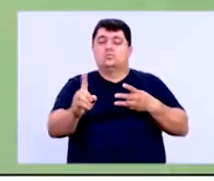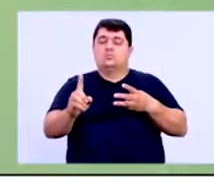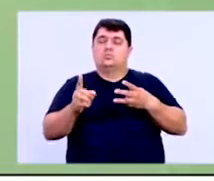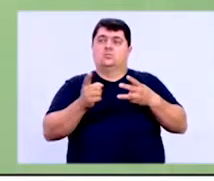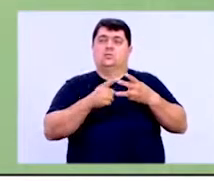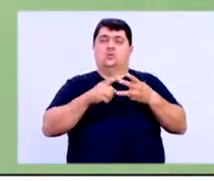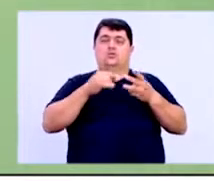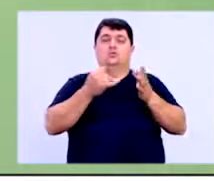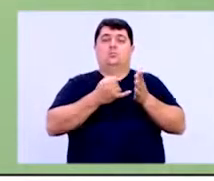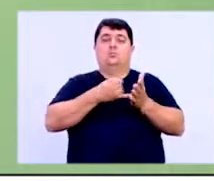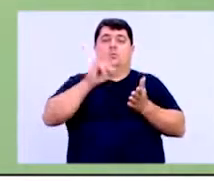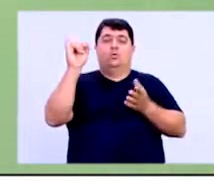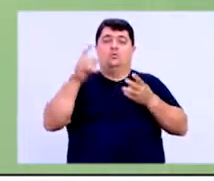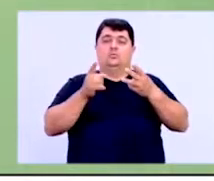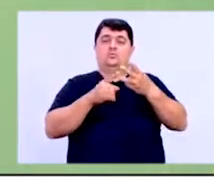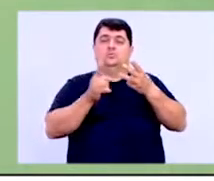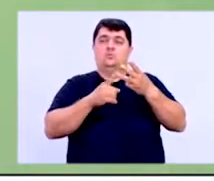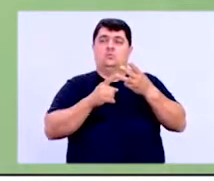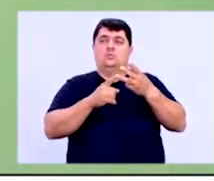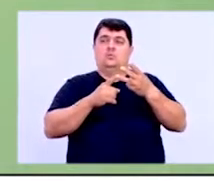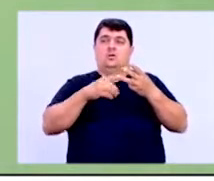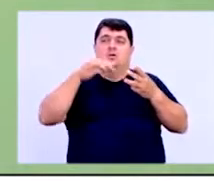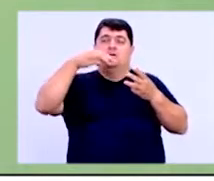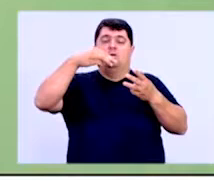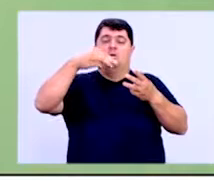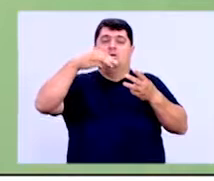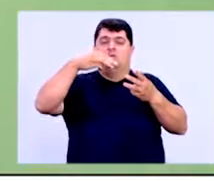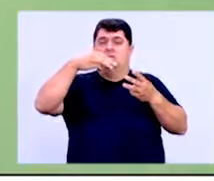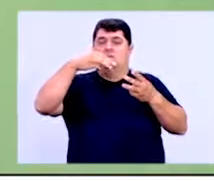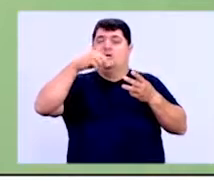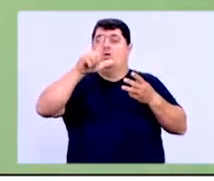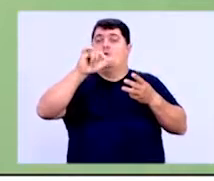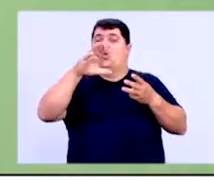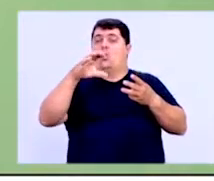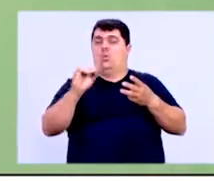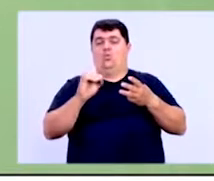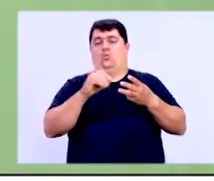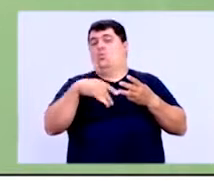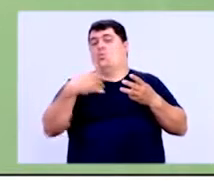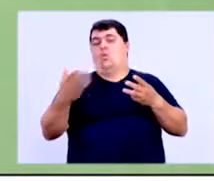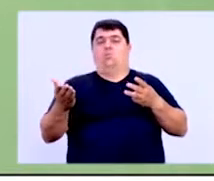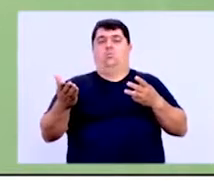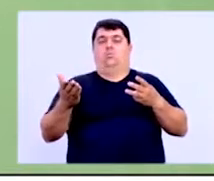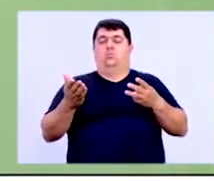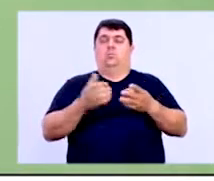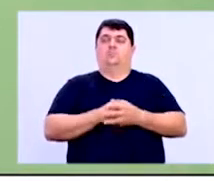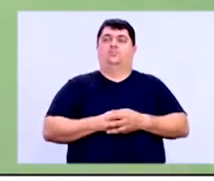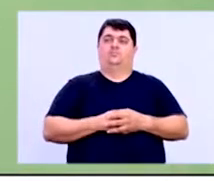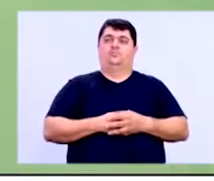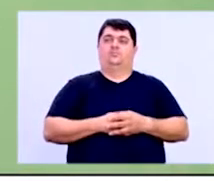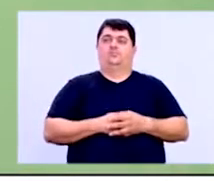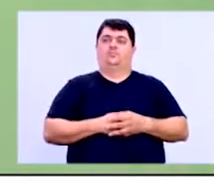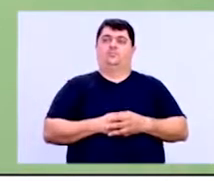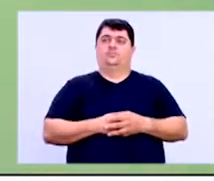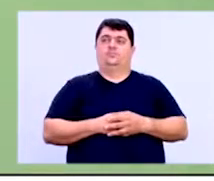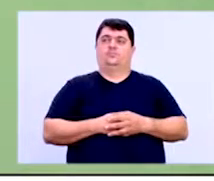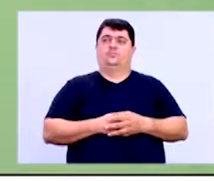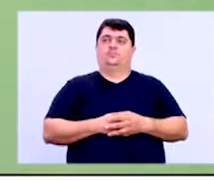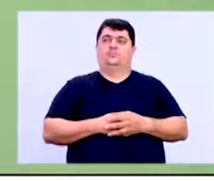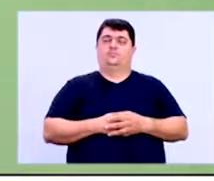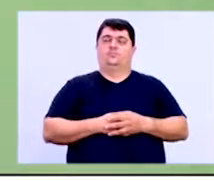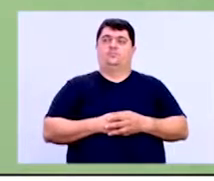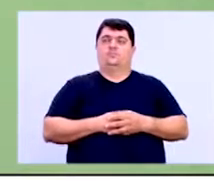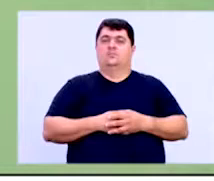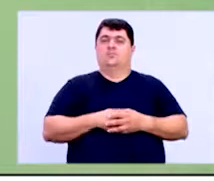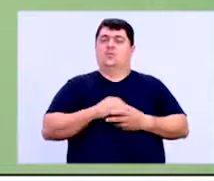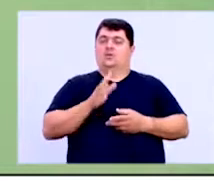encargos tributários e margem de ganhos desejados. Certo? Beleza. Então, como